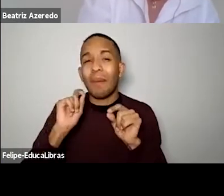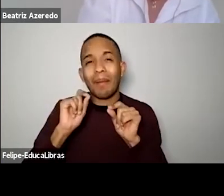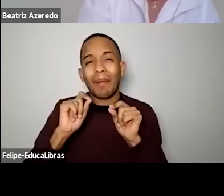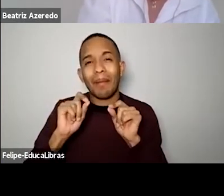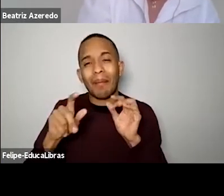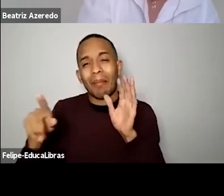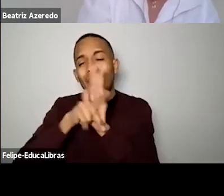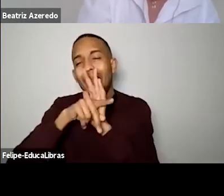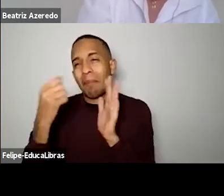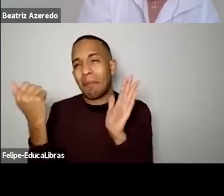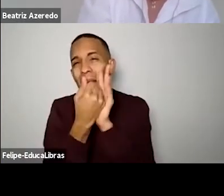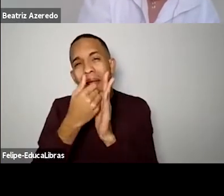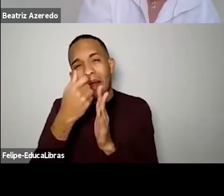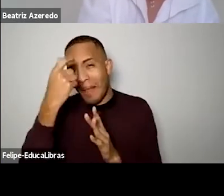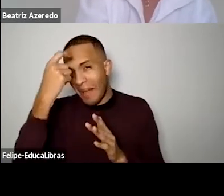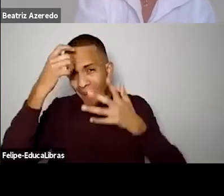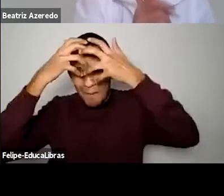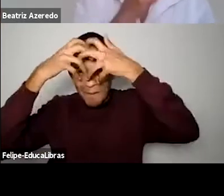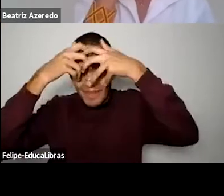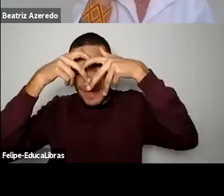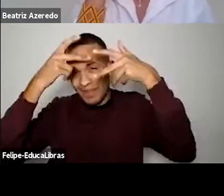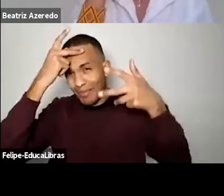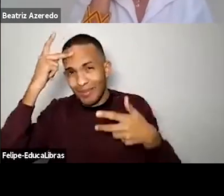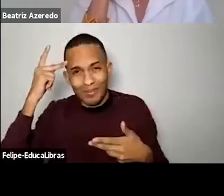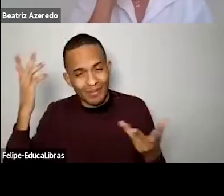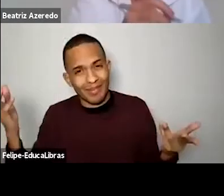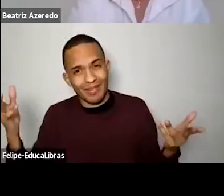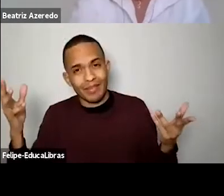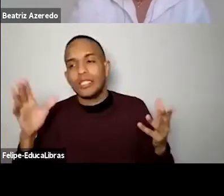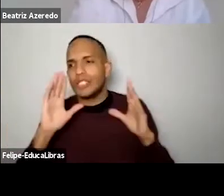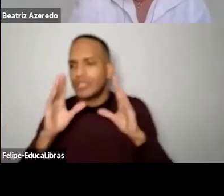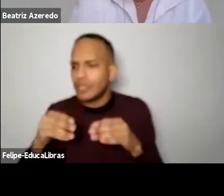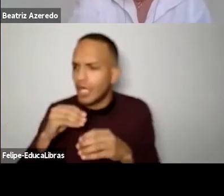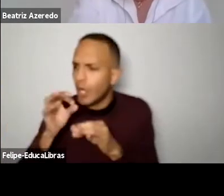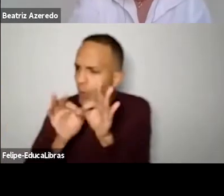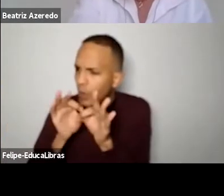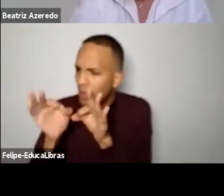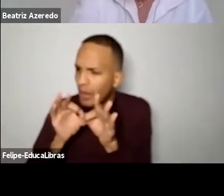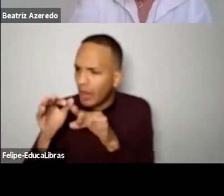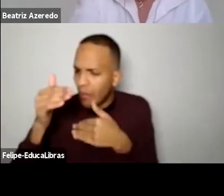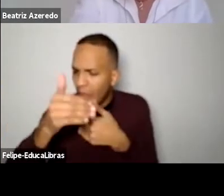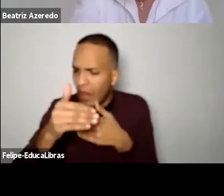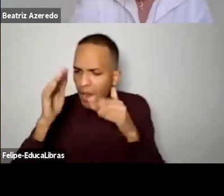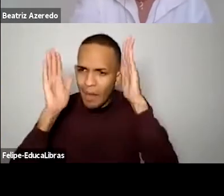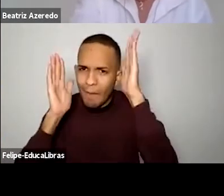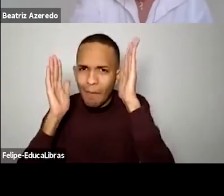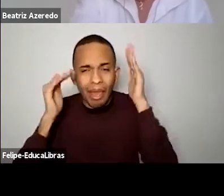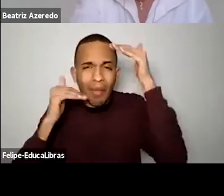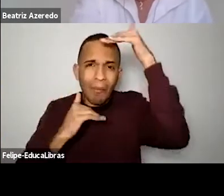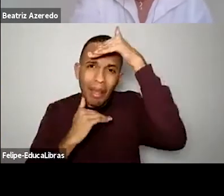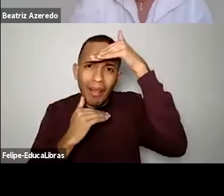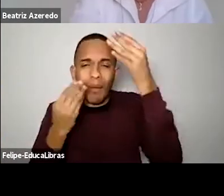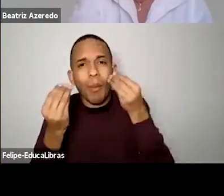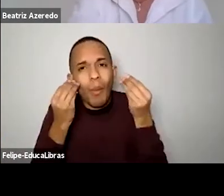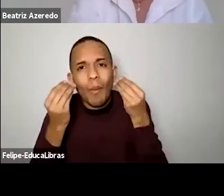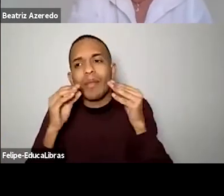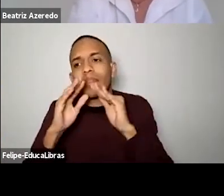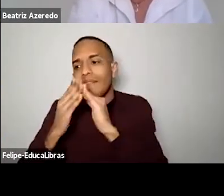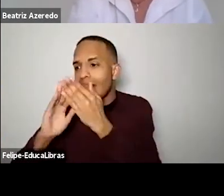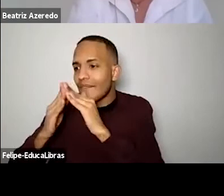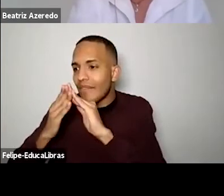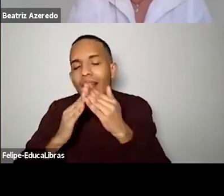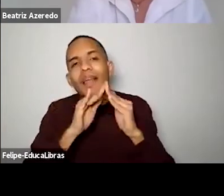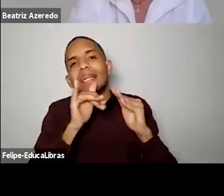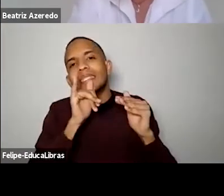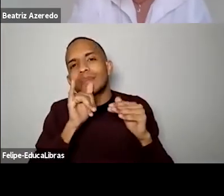tem um plano que vem montado, que já está organizado dentro daquela caixinha que vai lá e tira, né? E aí quando chega na favela, oferece um